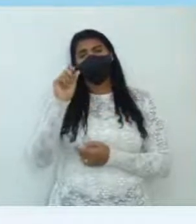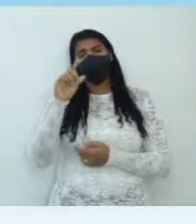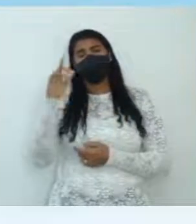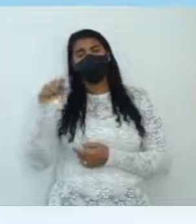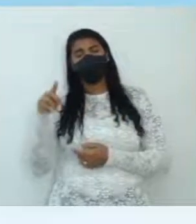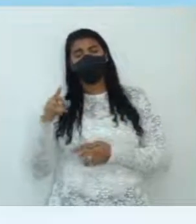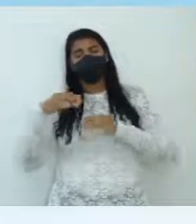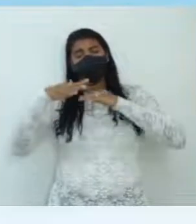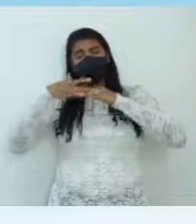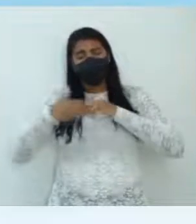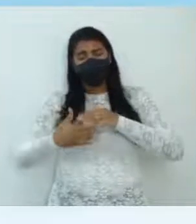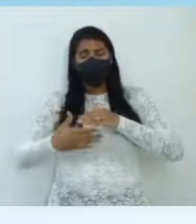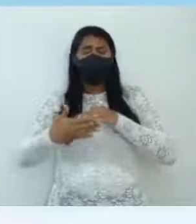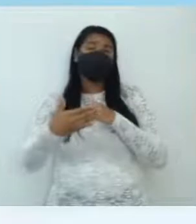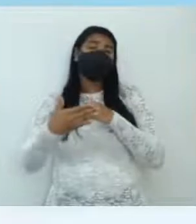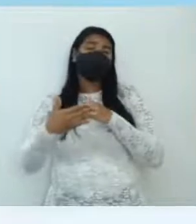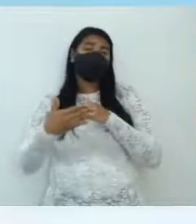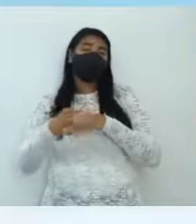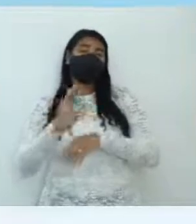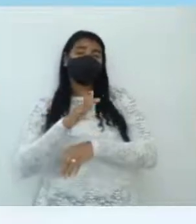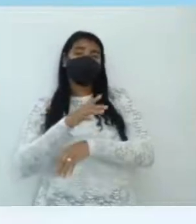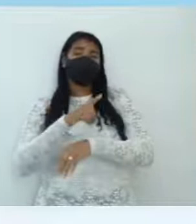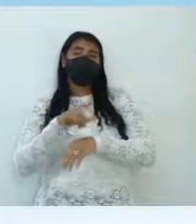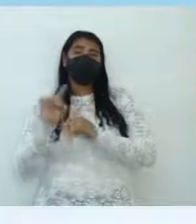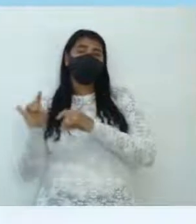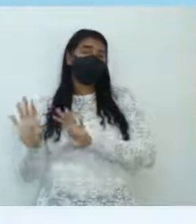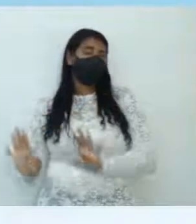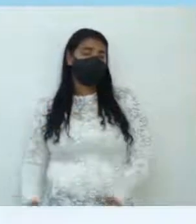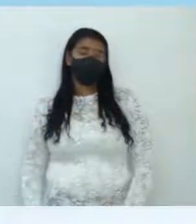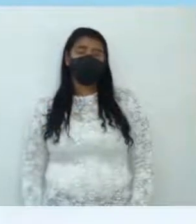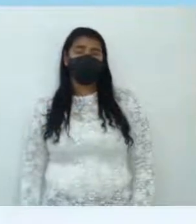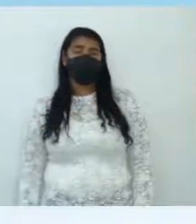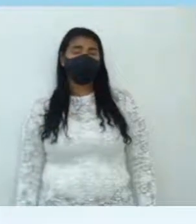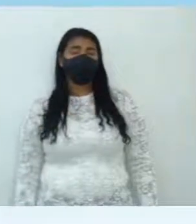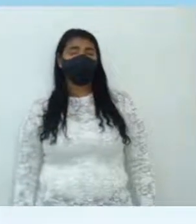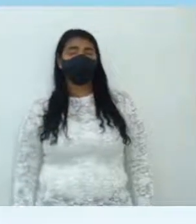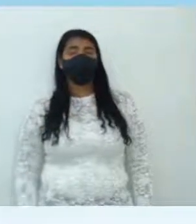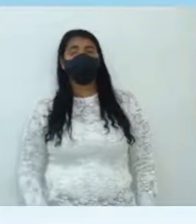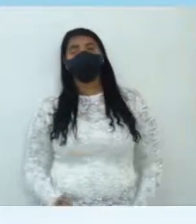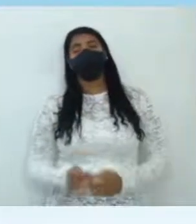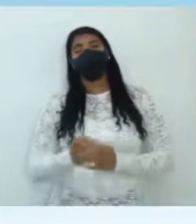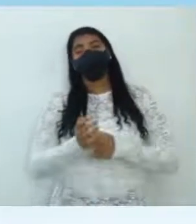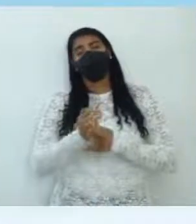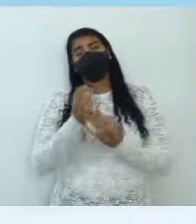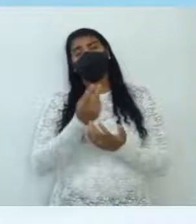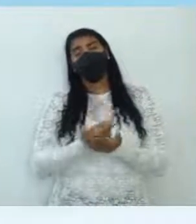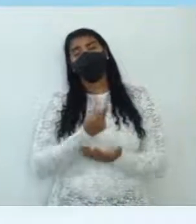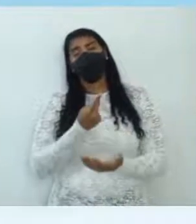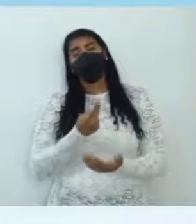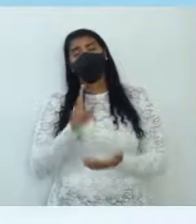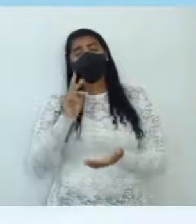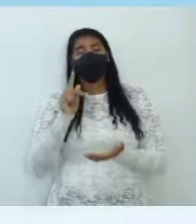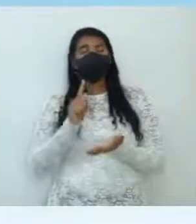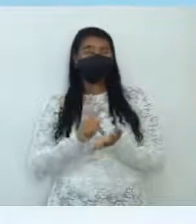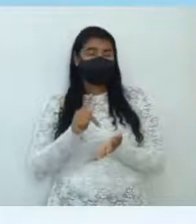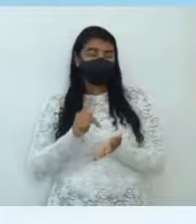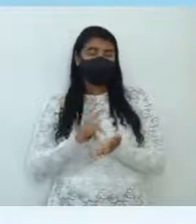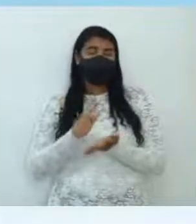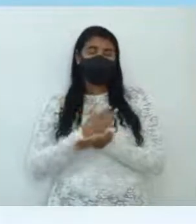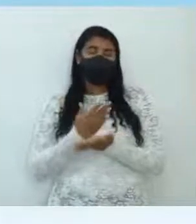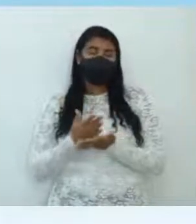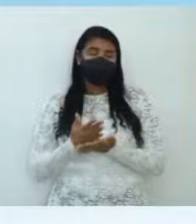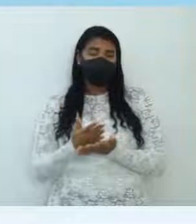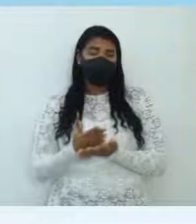esse processo, costumam ser descartados. O que ocorre na realidade, muitas vezes, de